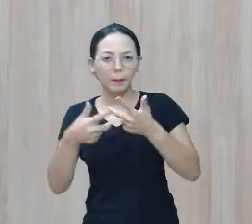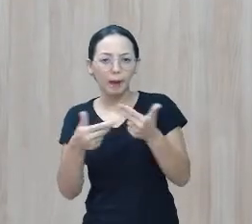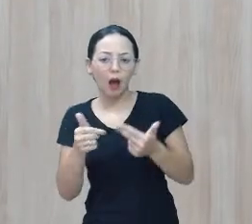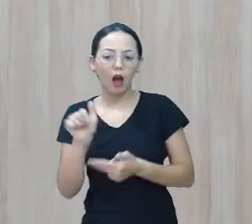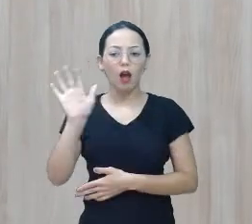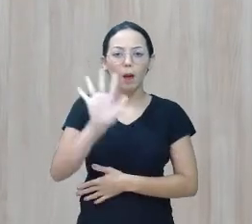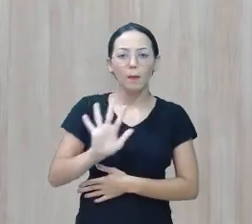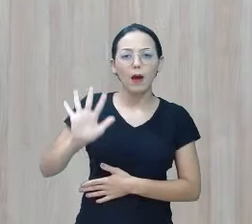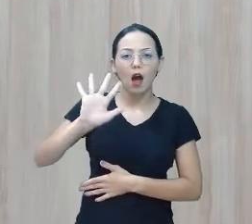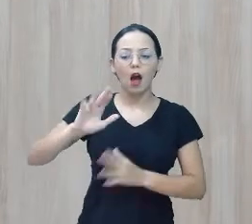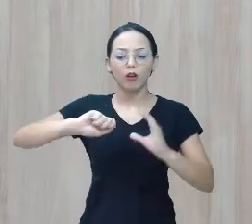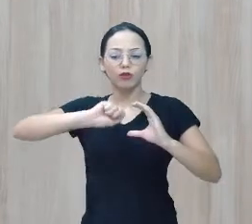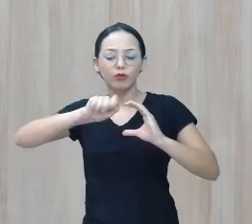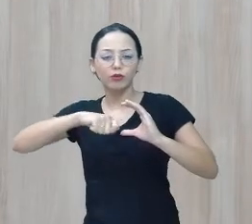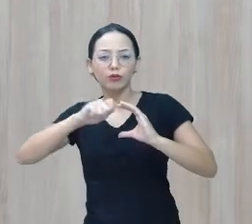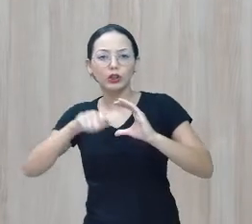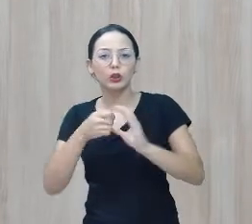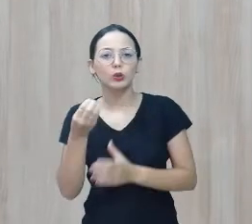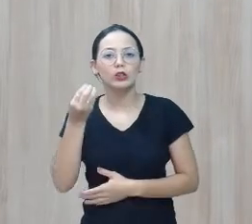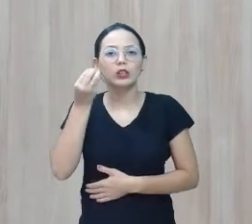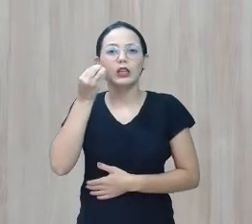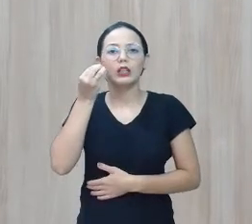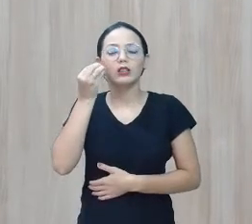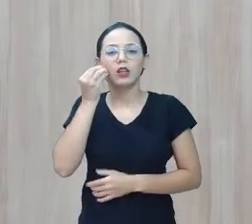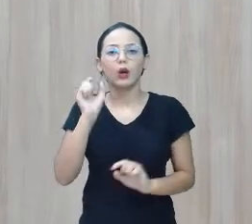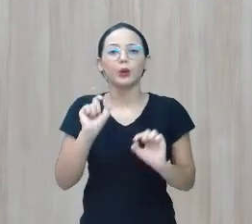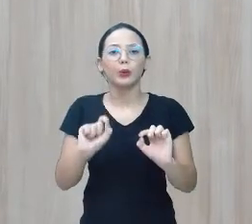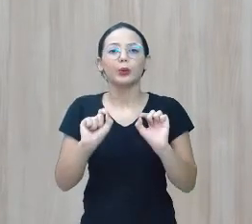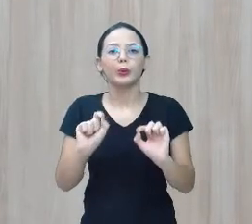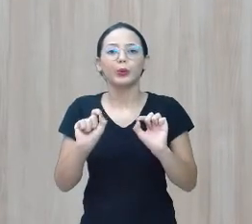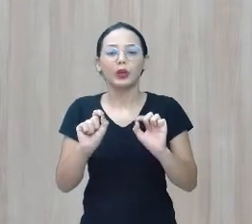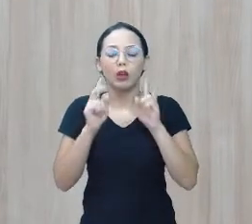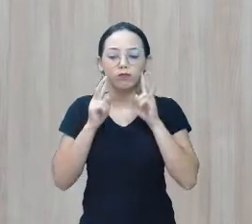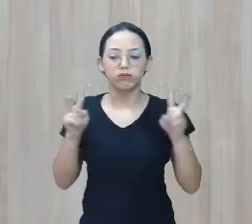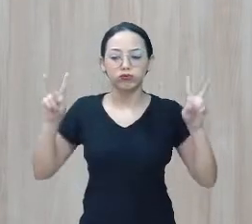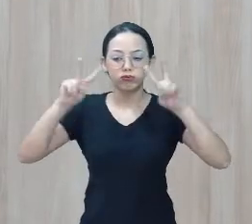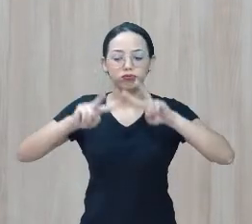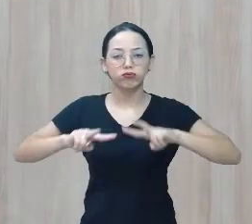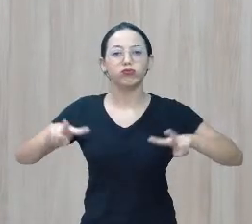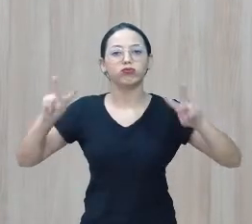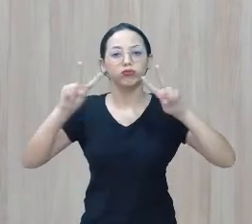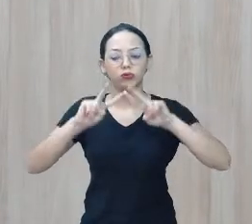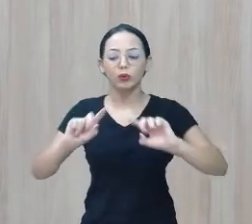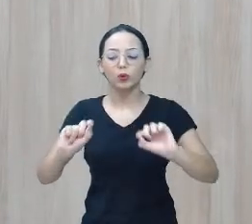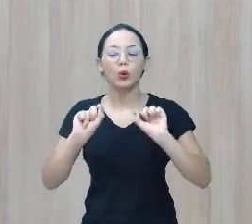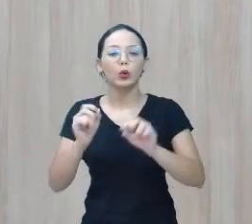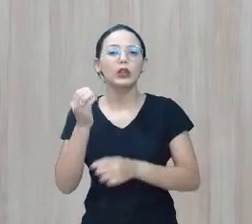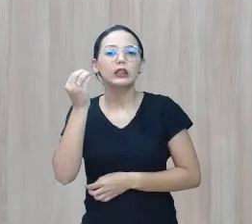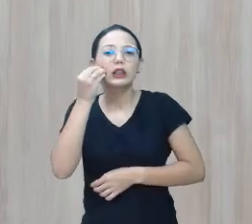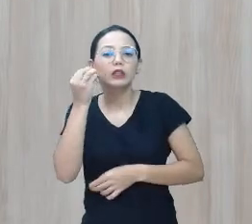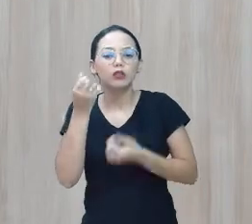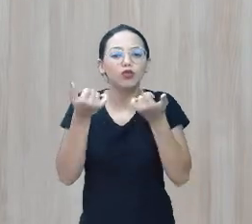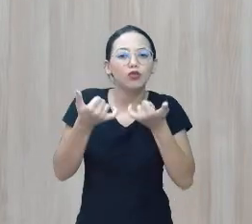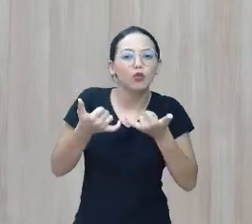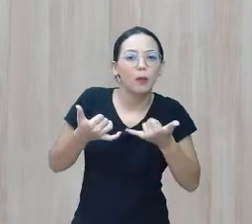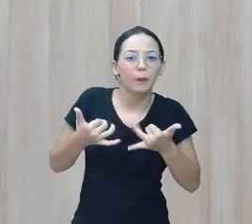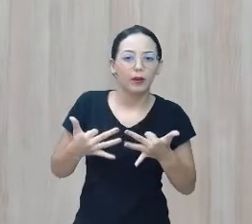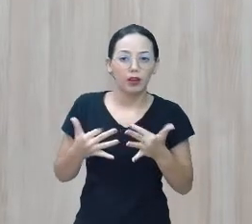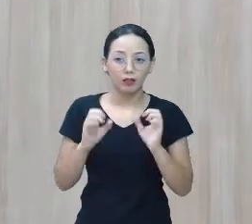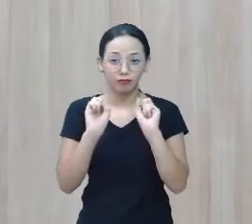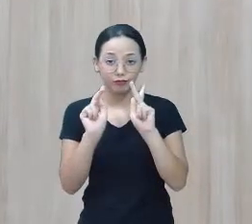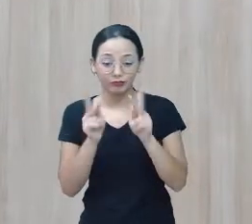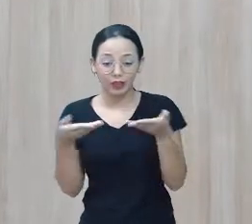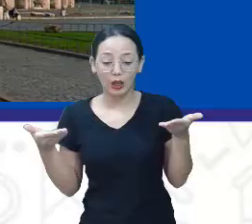dos vídeos para tentar tornar um pouco mais visível aquilo que a gente está tentando explicar. Então a gente